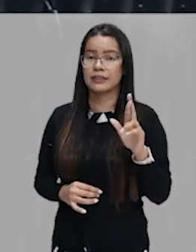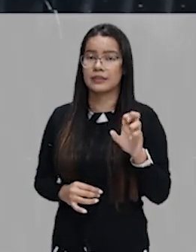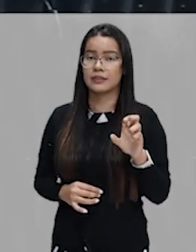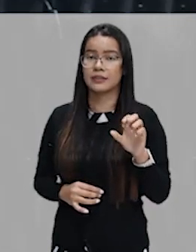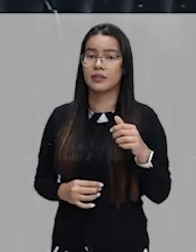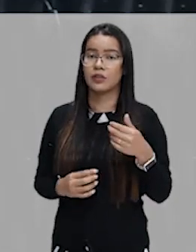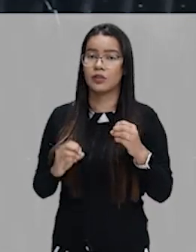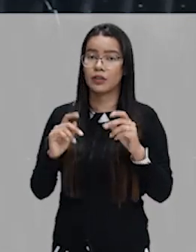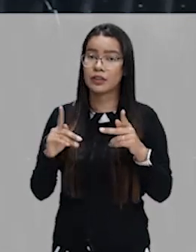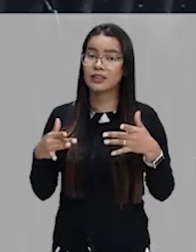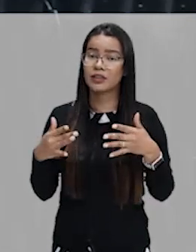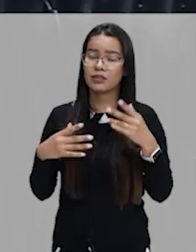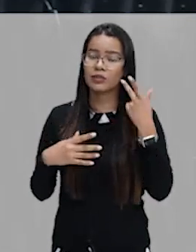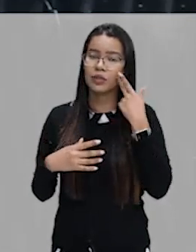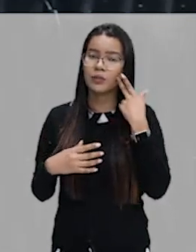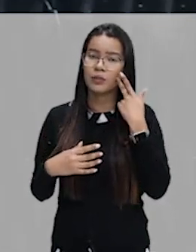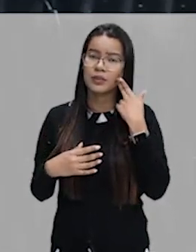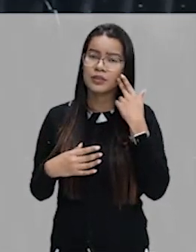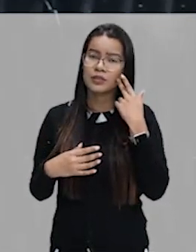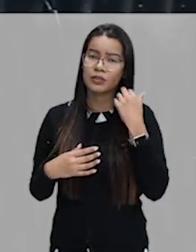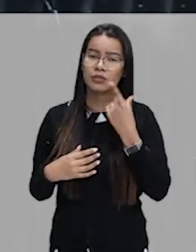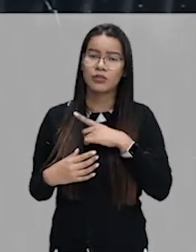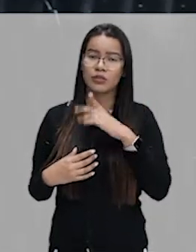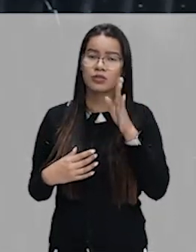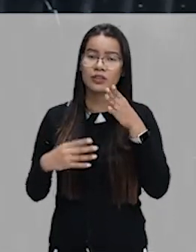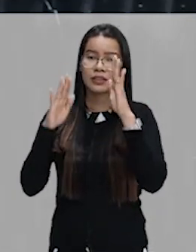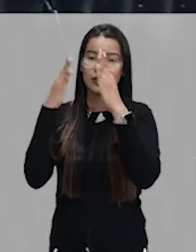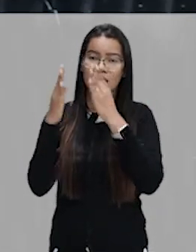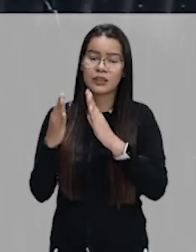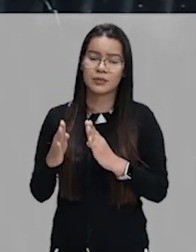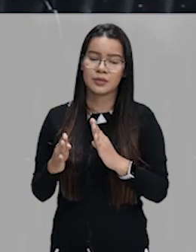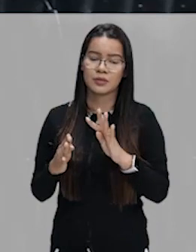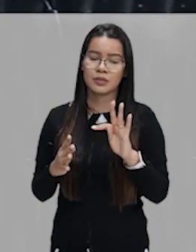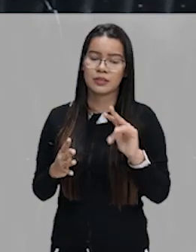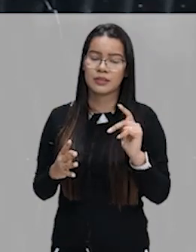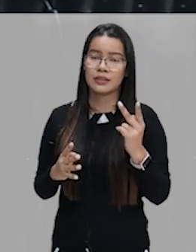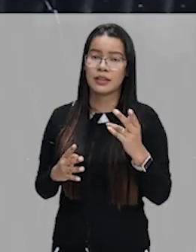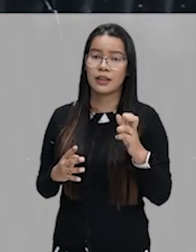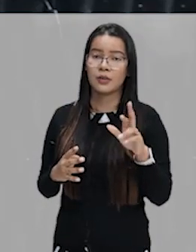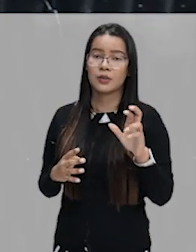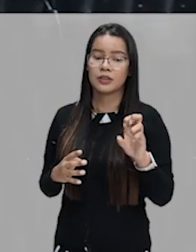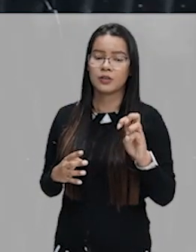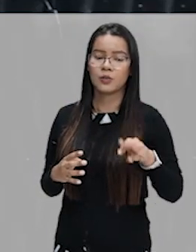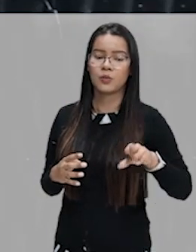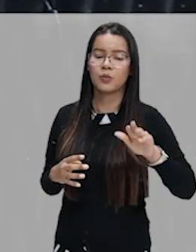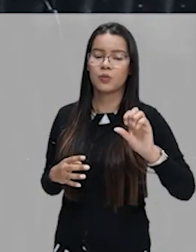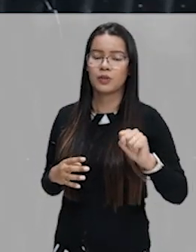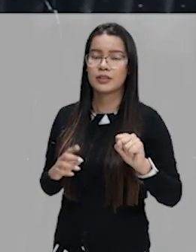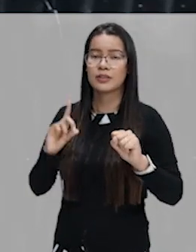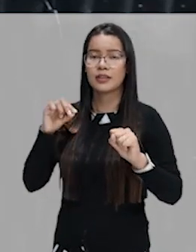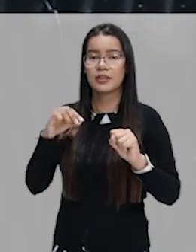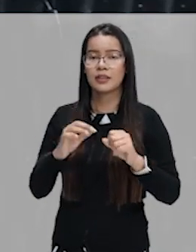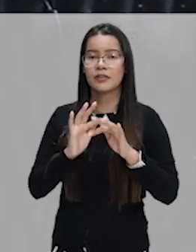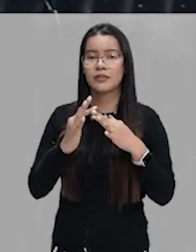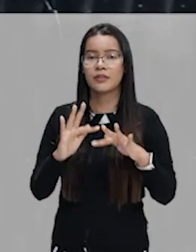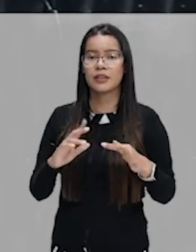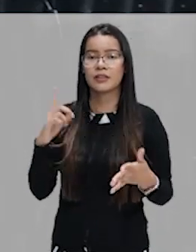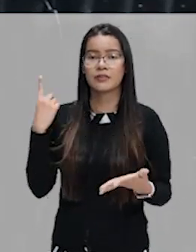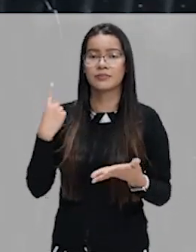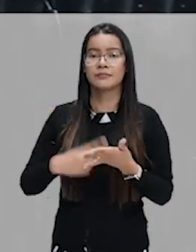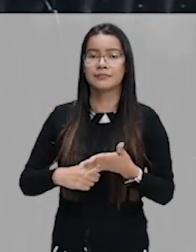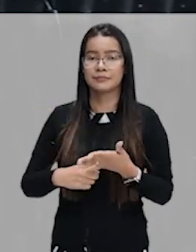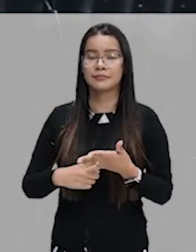verbo. Então, normalmente, vocês viram aqui, there was, é a frase afirmativa. There vem primeiro, o was